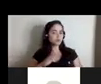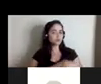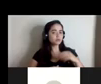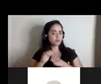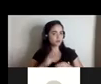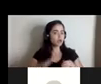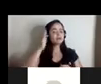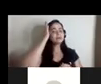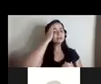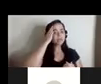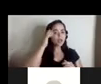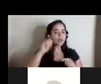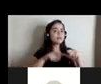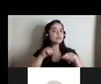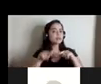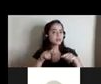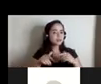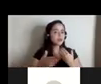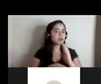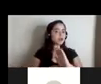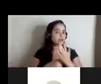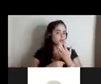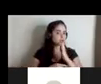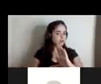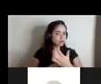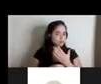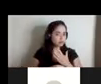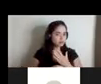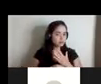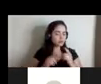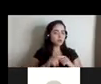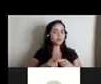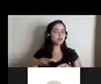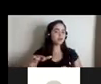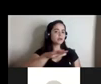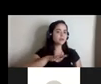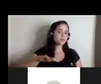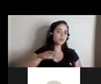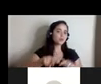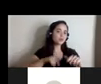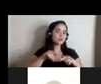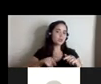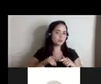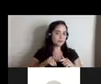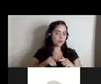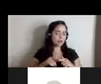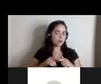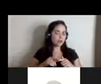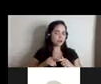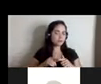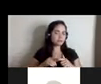sabem trabalhar cooperativamente? Porque no mundo do trabalho, até onde eu